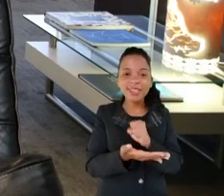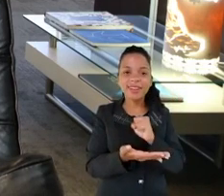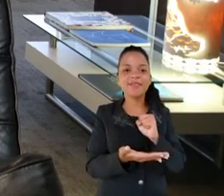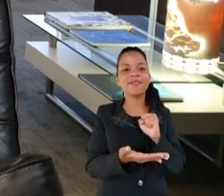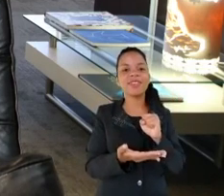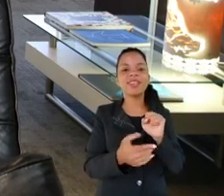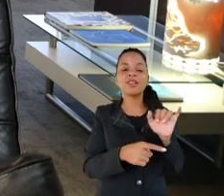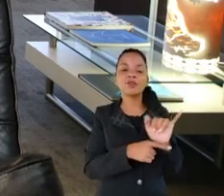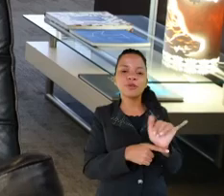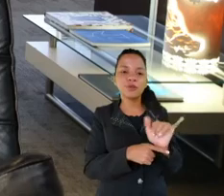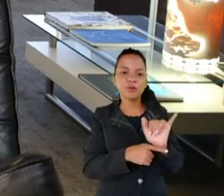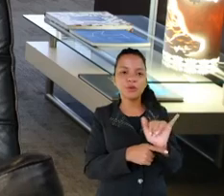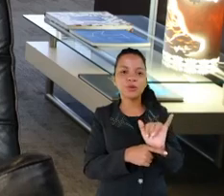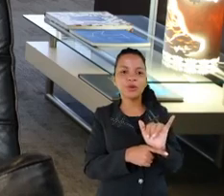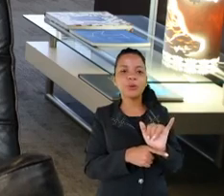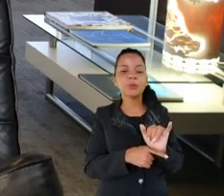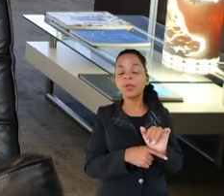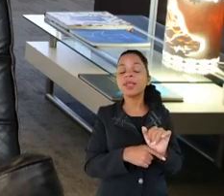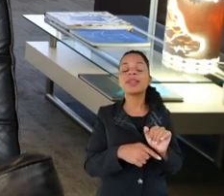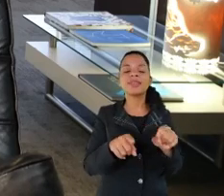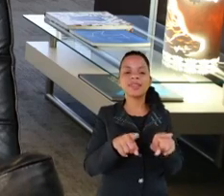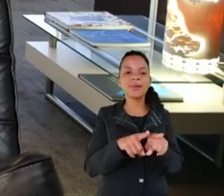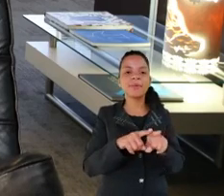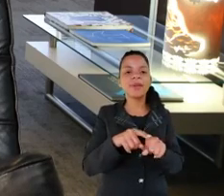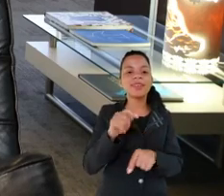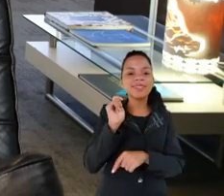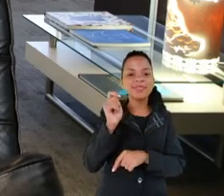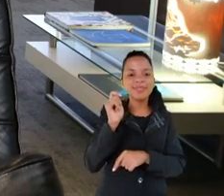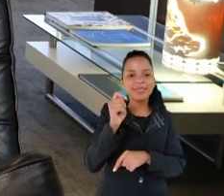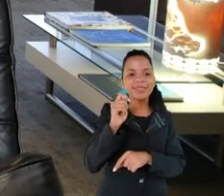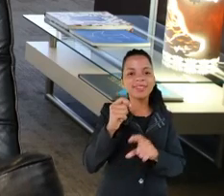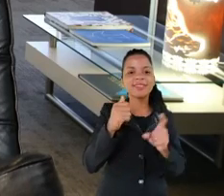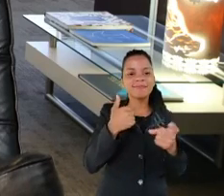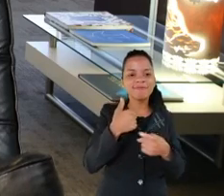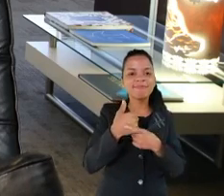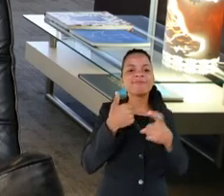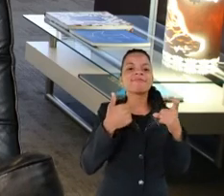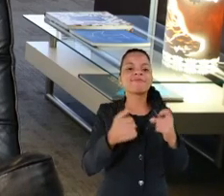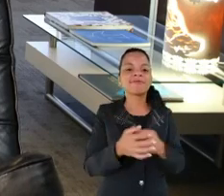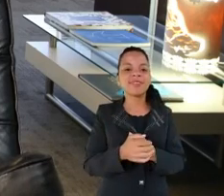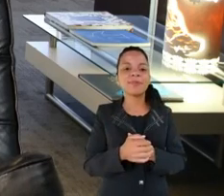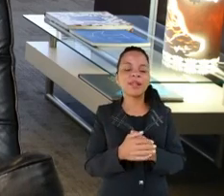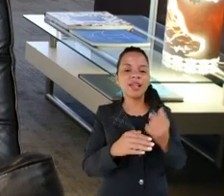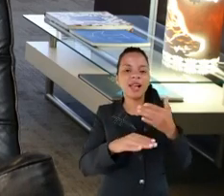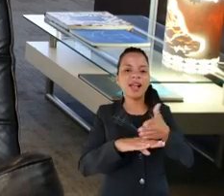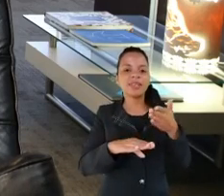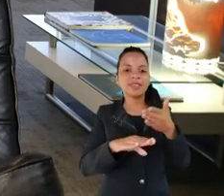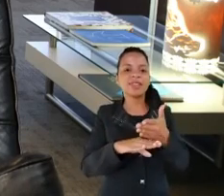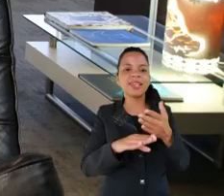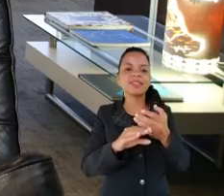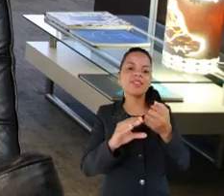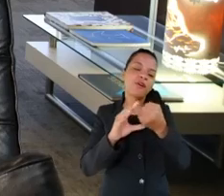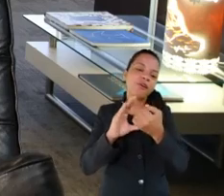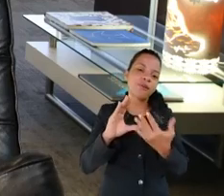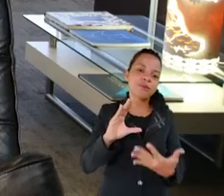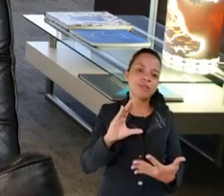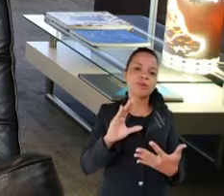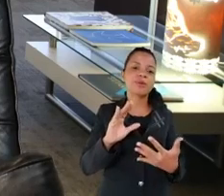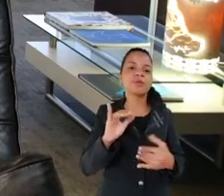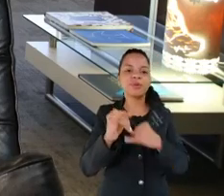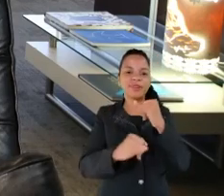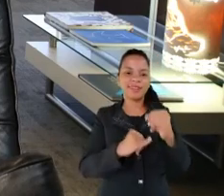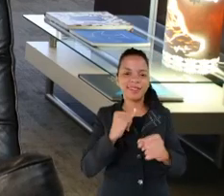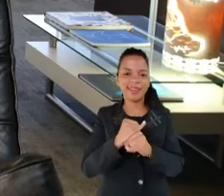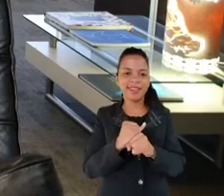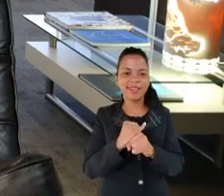YouTube e ativarem as notificações para ter acesso ao conteúdo oferecido por essa corte na internet.